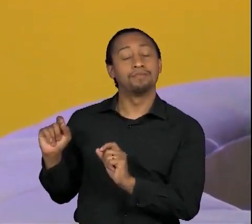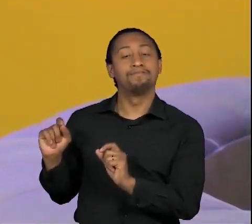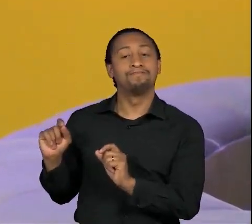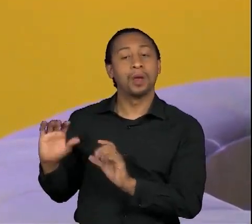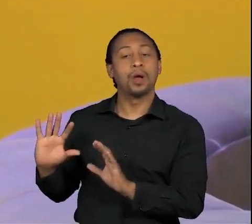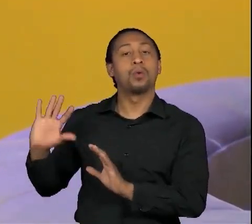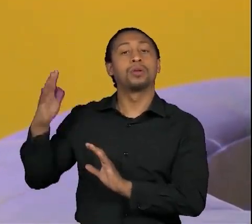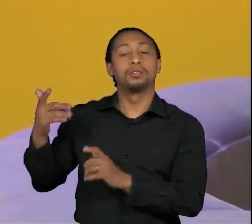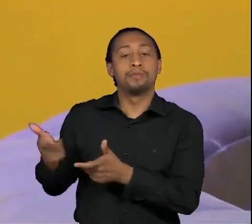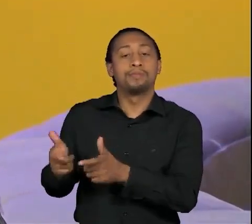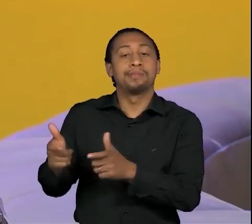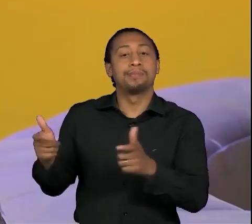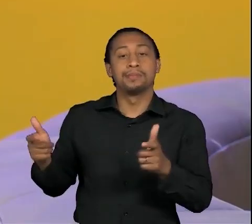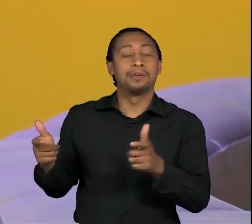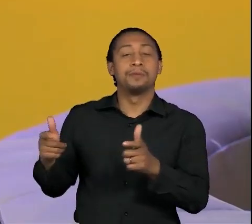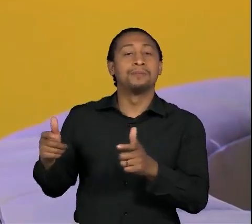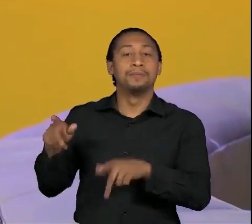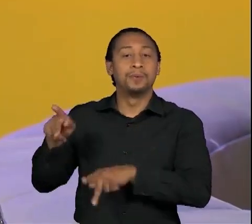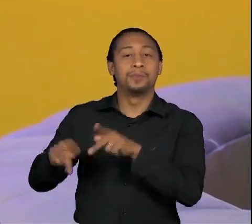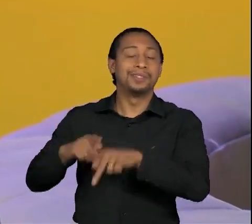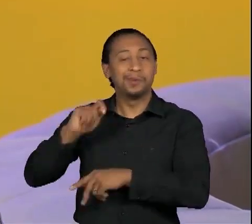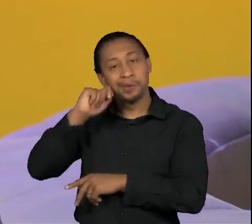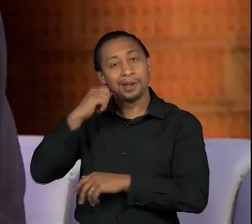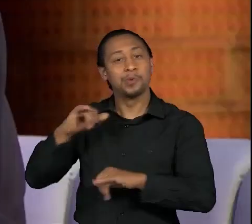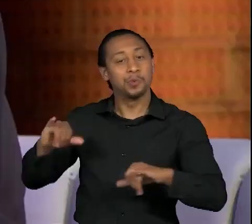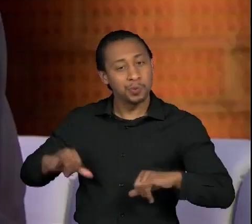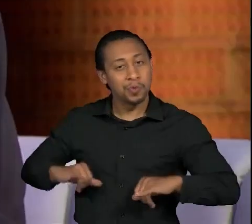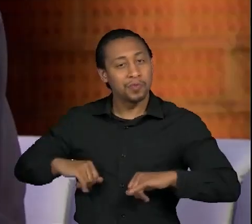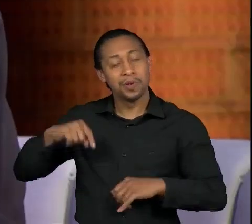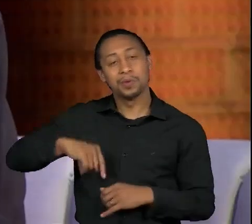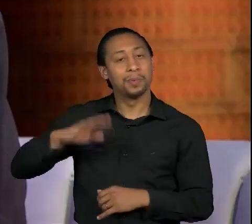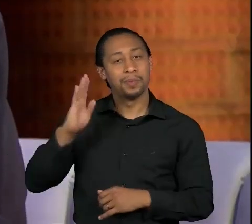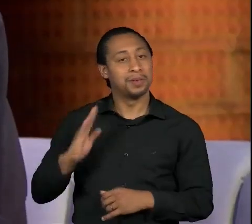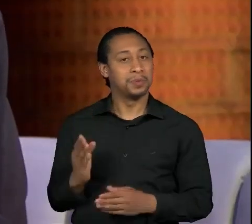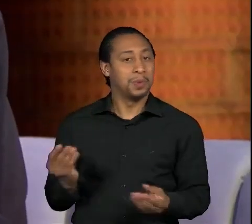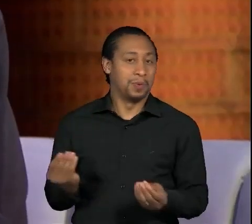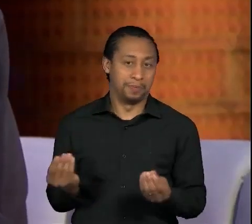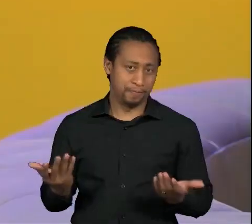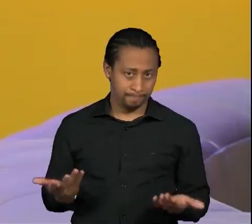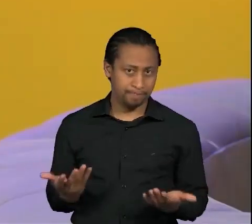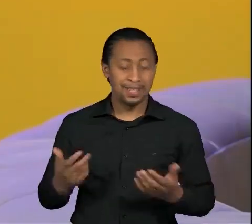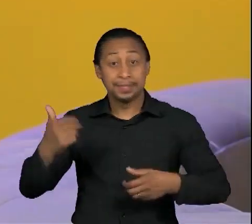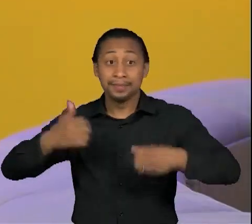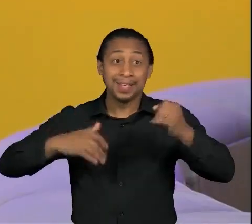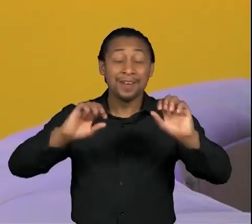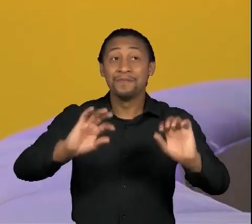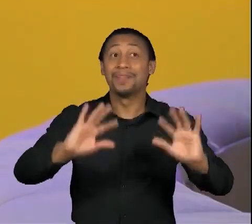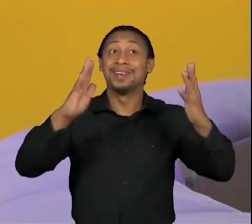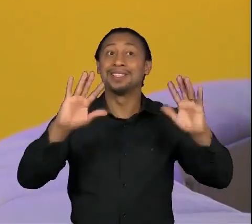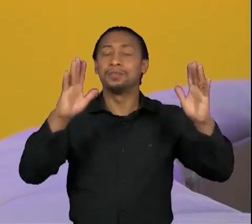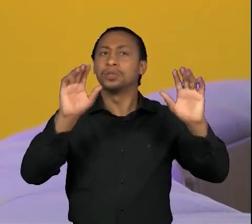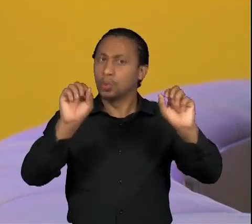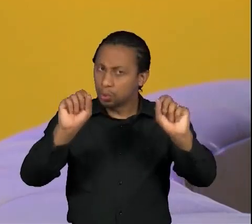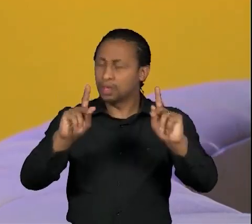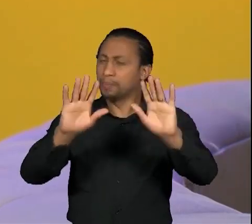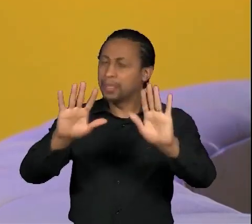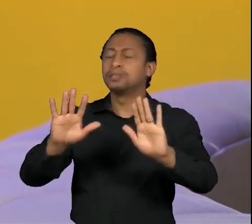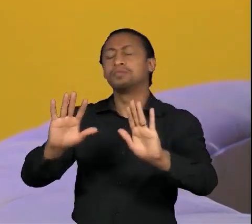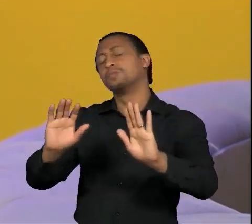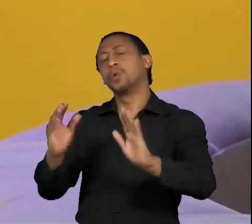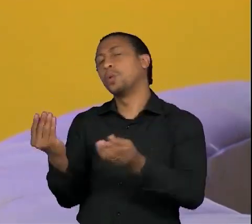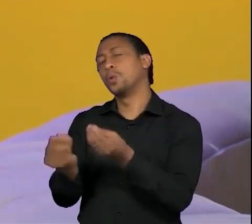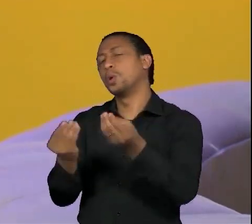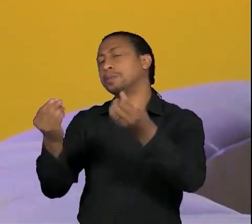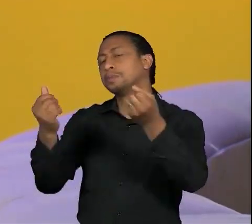que sofra como sofre hoje aqui no Brasil. Em vez de só falar de festa, como é que a gente também pode falar